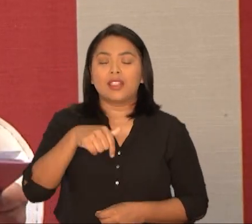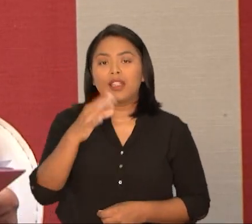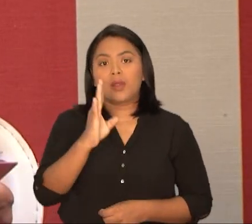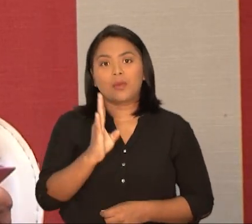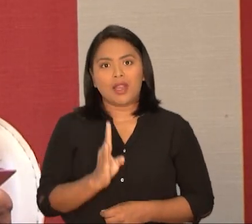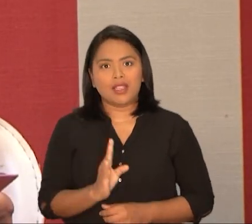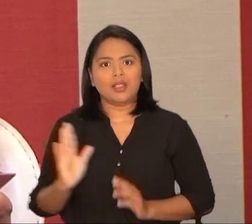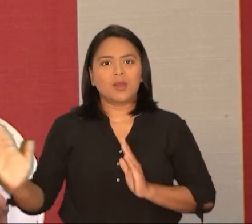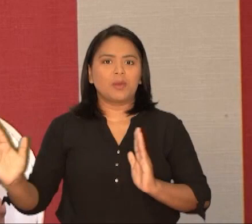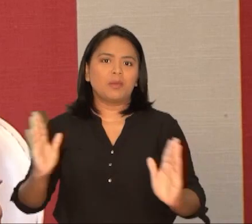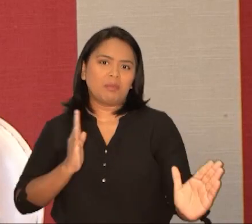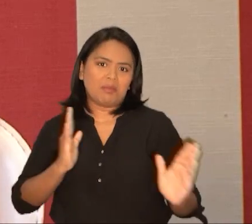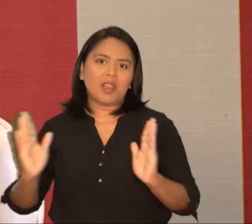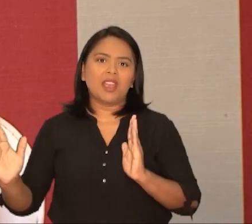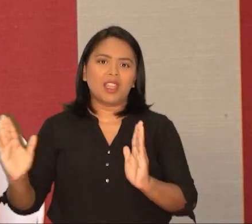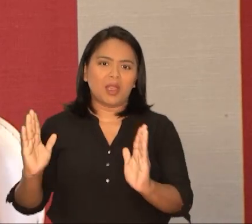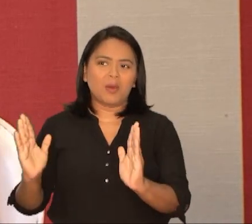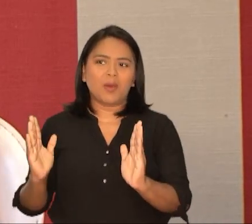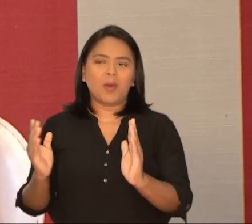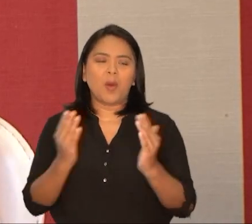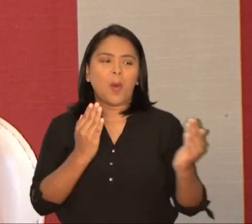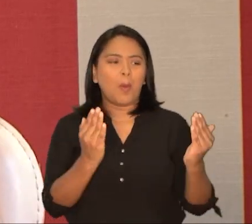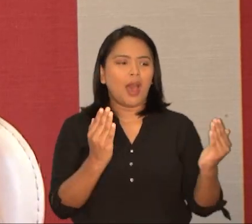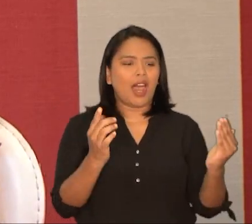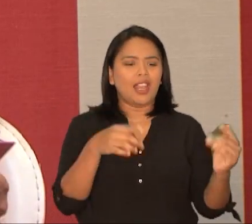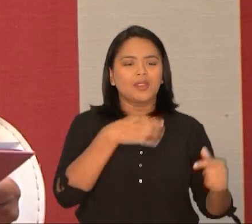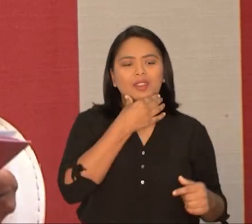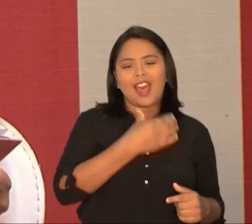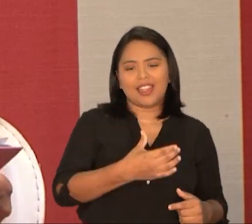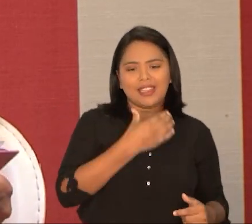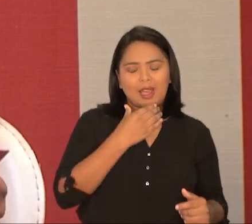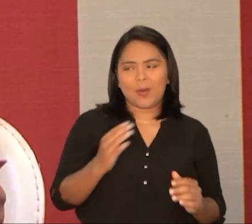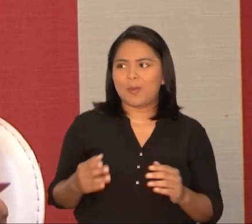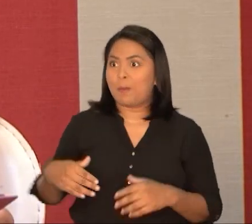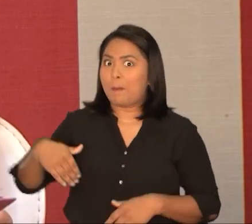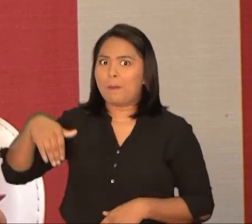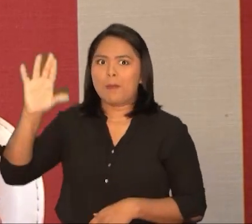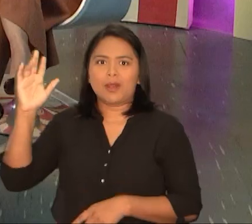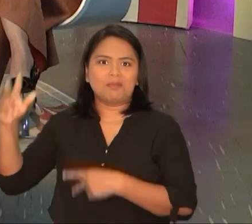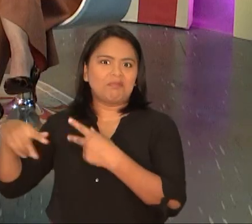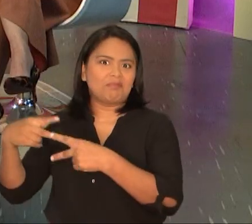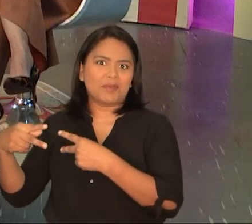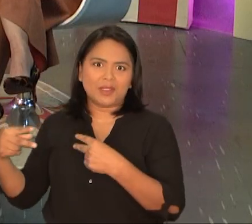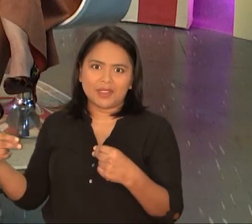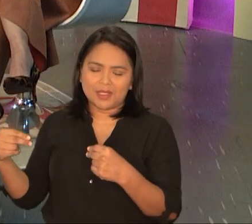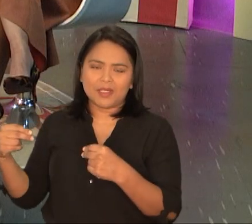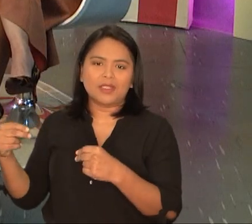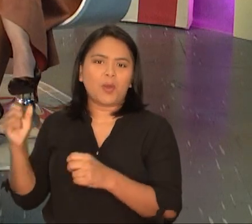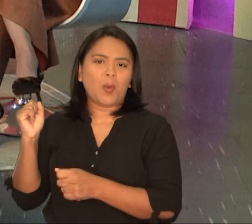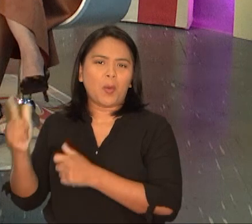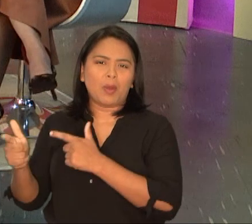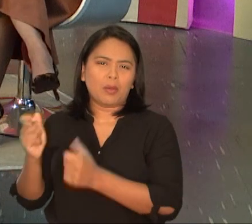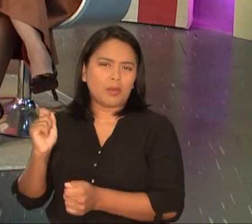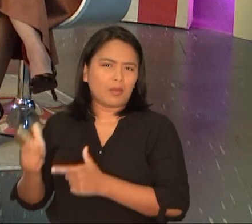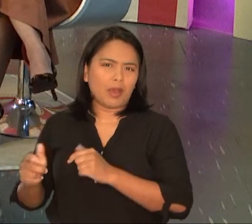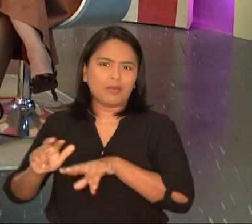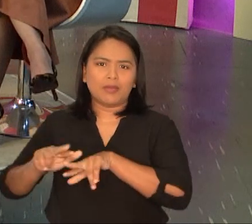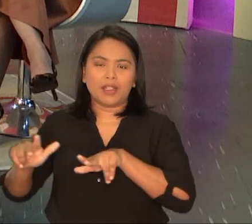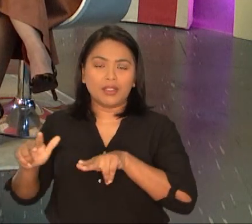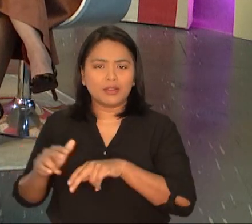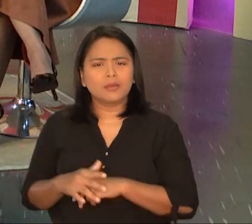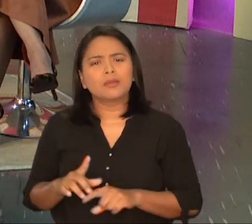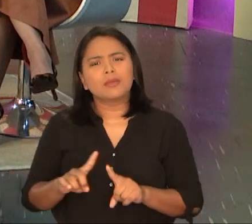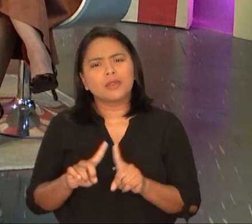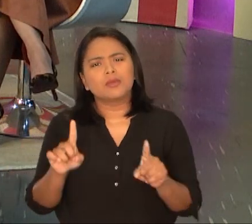esse período só perde em vendas para o Natal. Mas, esquecendo flores, chocolates, presentes, você sabe